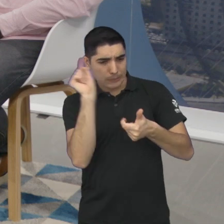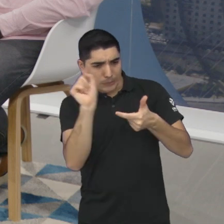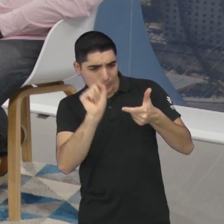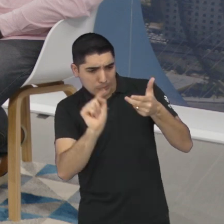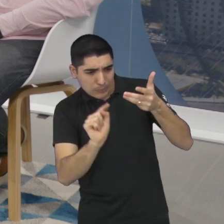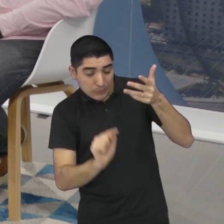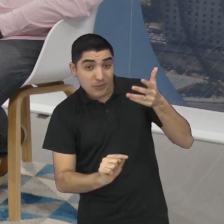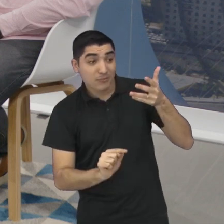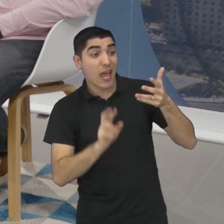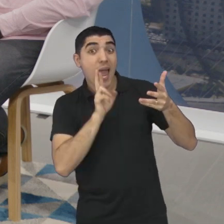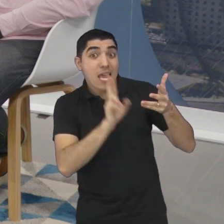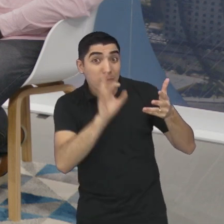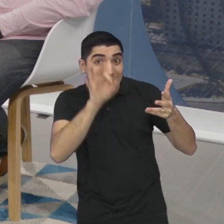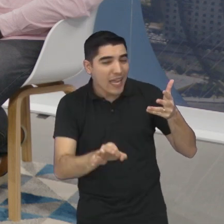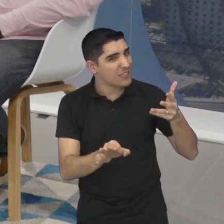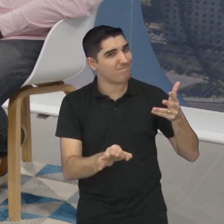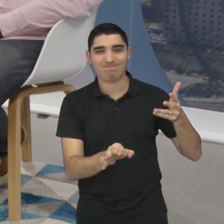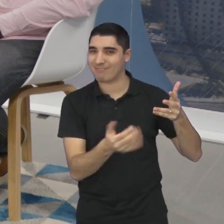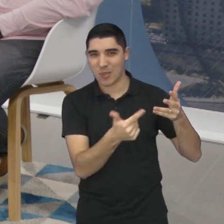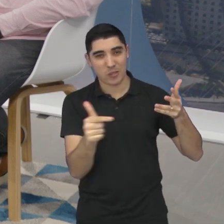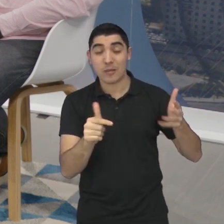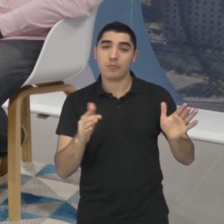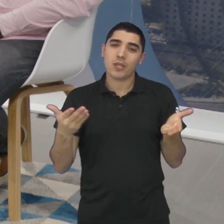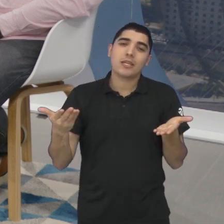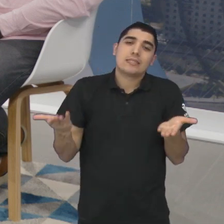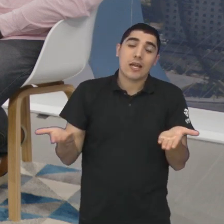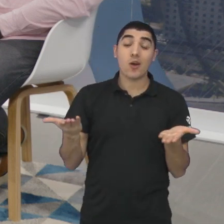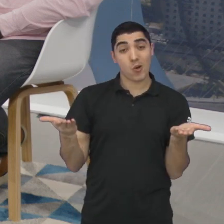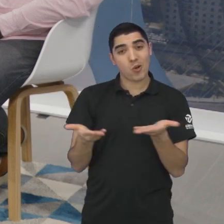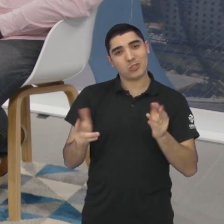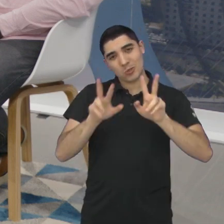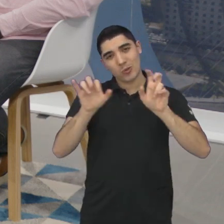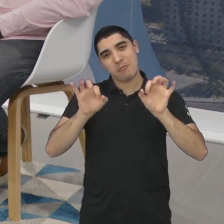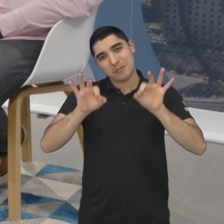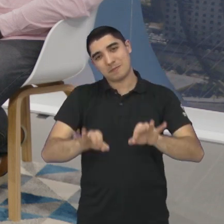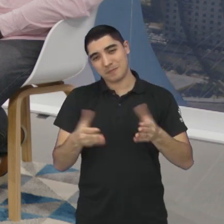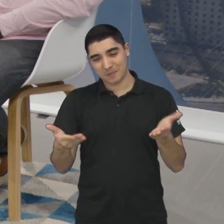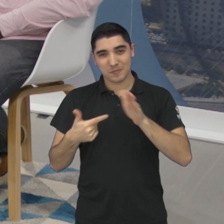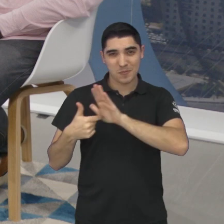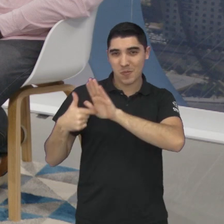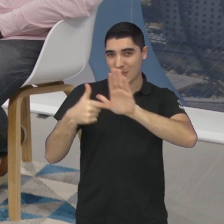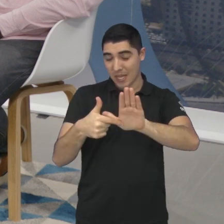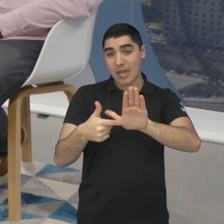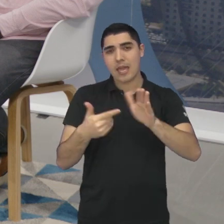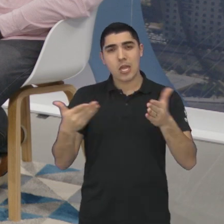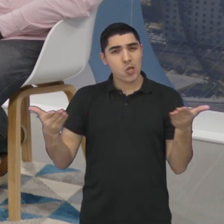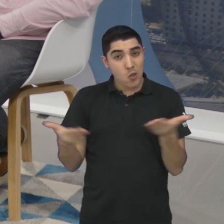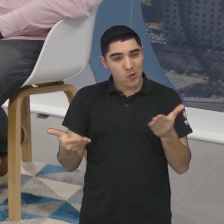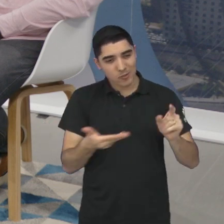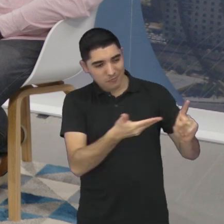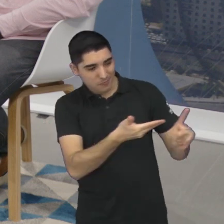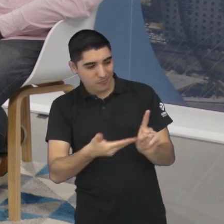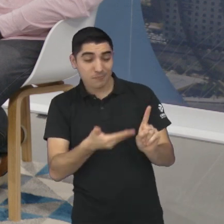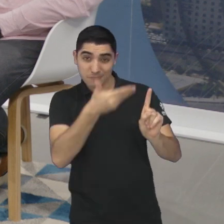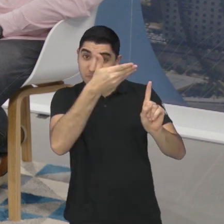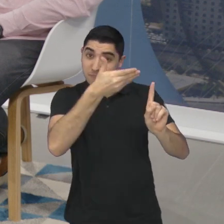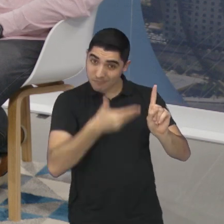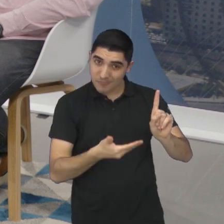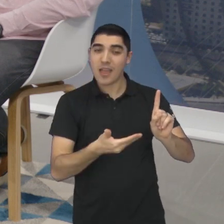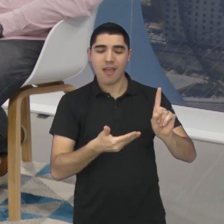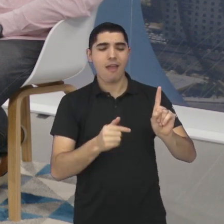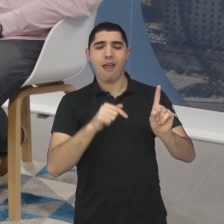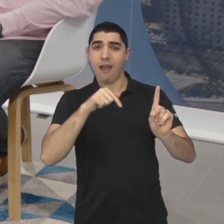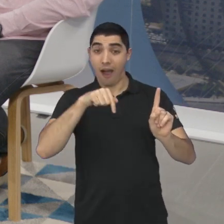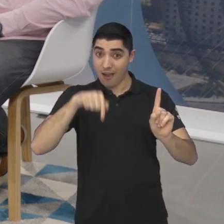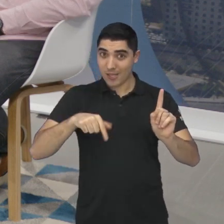perguntas, né, gente? Ainda sem respostas. E hoje a gente vai falar sobre isso. E para discorrer um pouquinho sobre este assunto, eu recebo